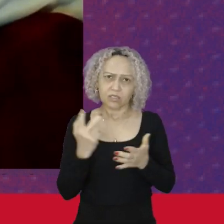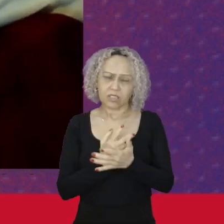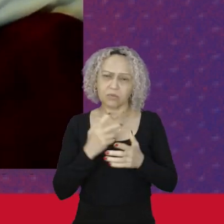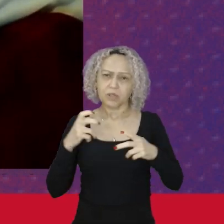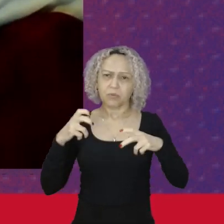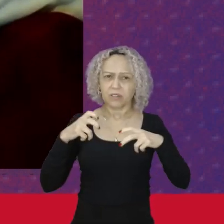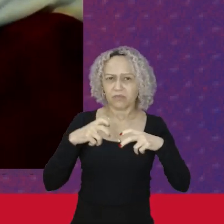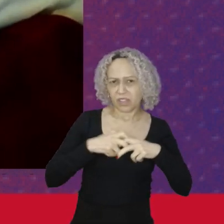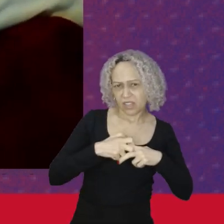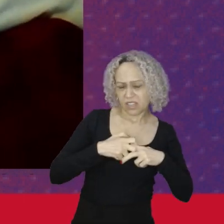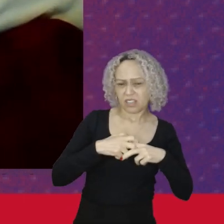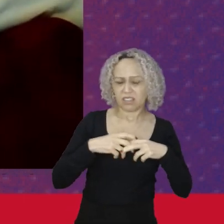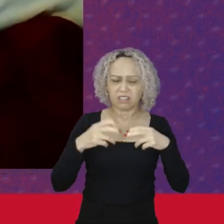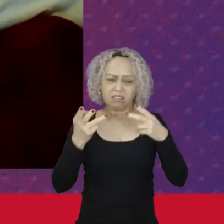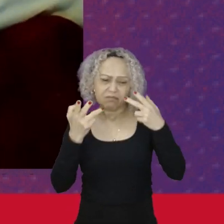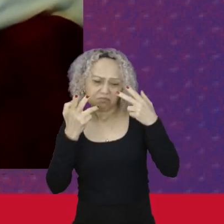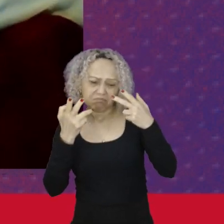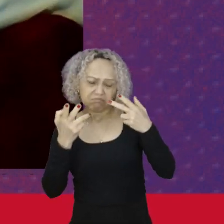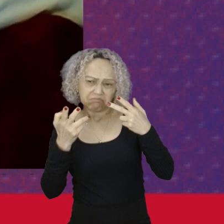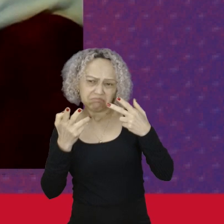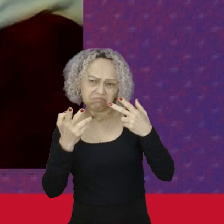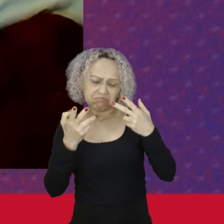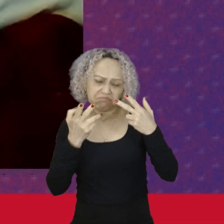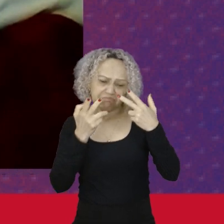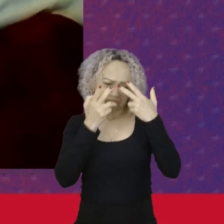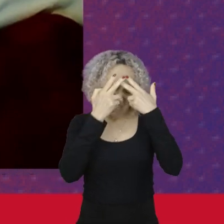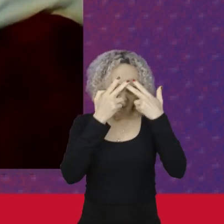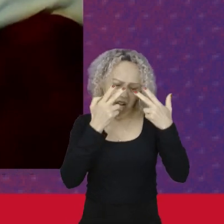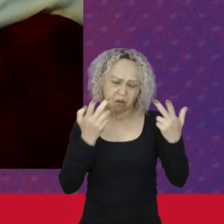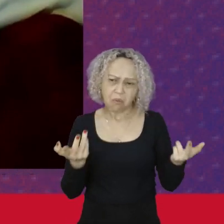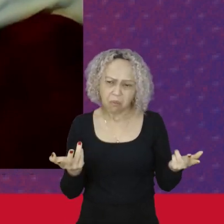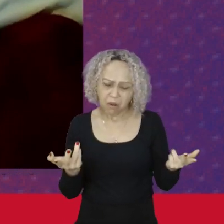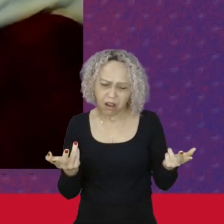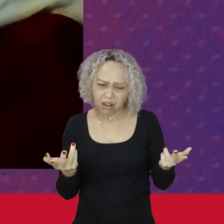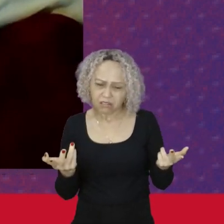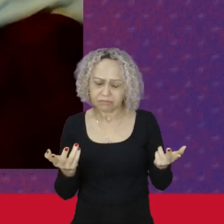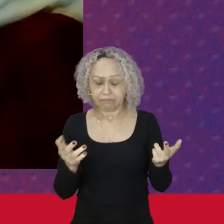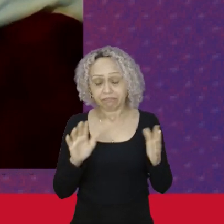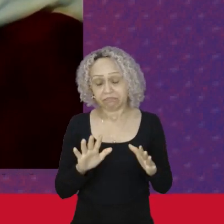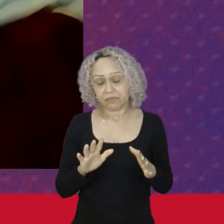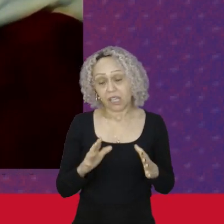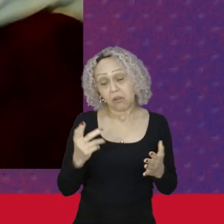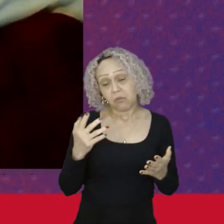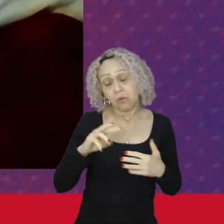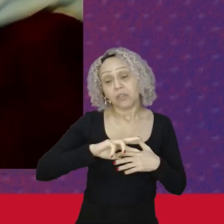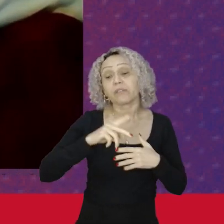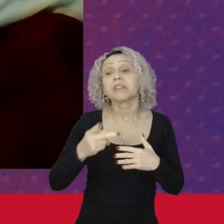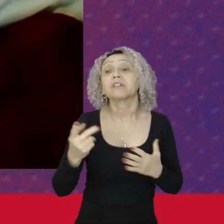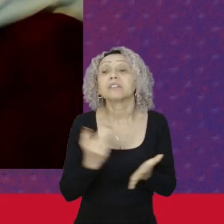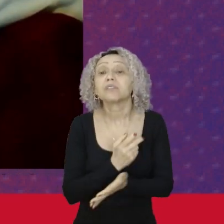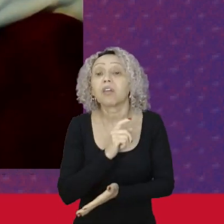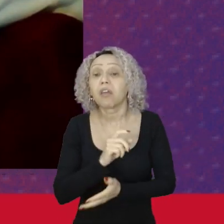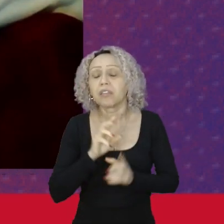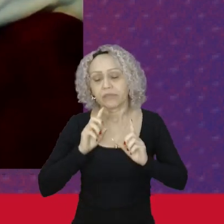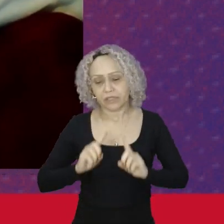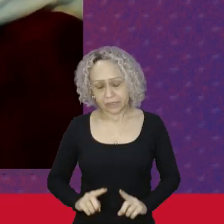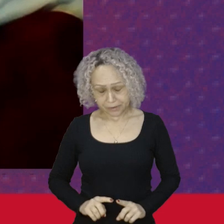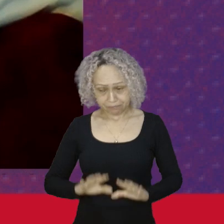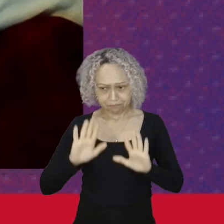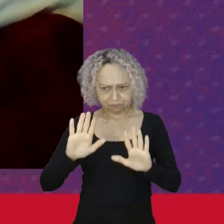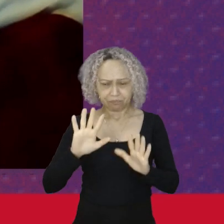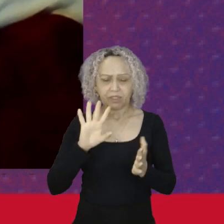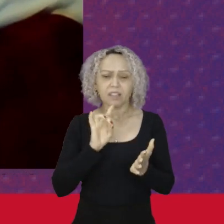biológico, tá? Na verdade, a própria ideia de corpo, ela foi se alterando ao longo da